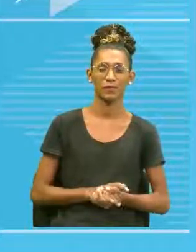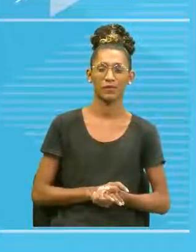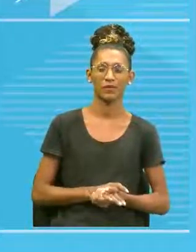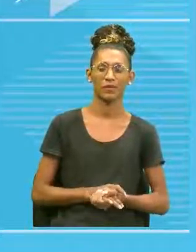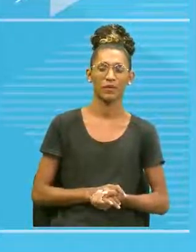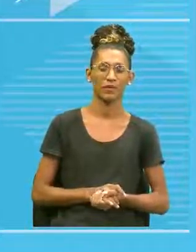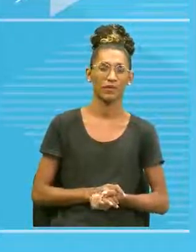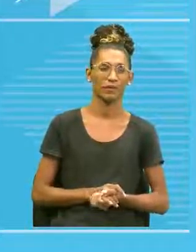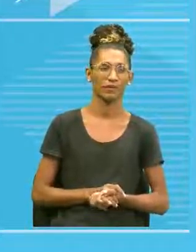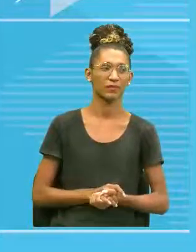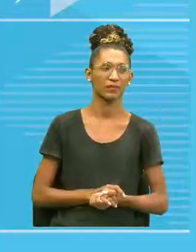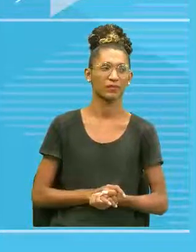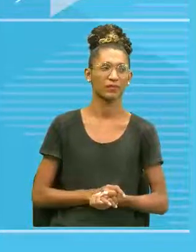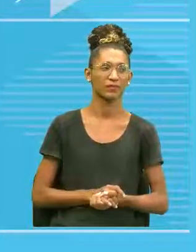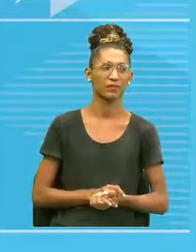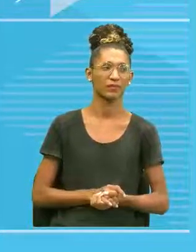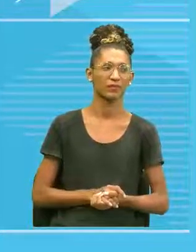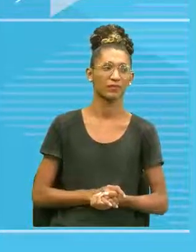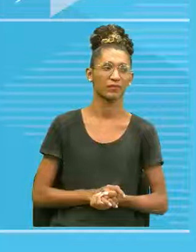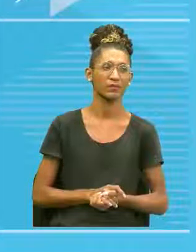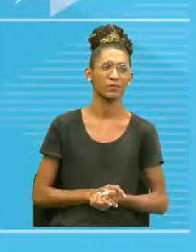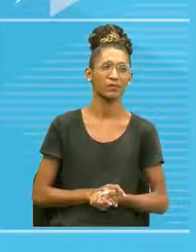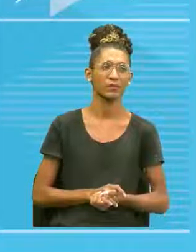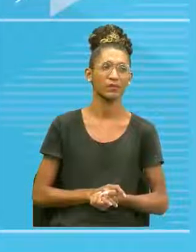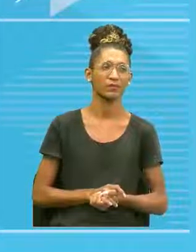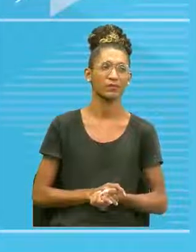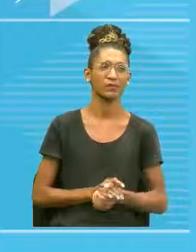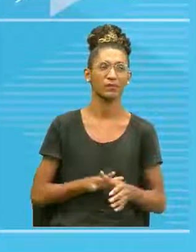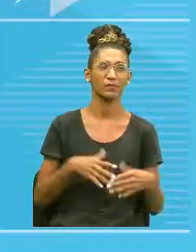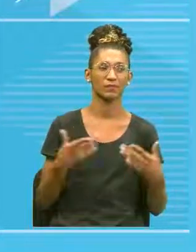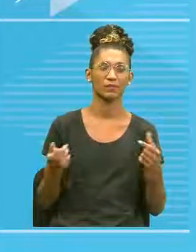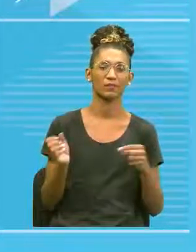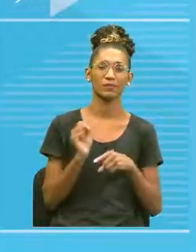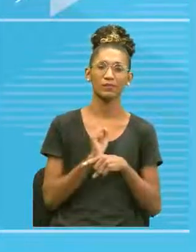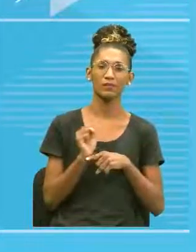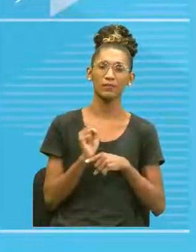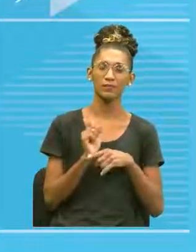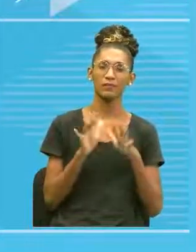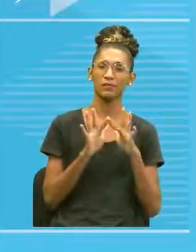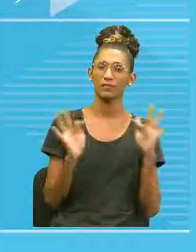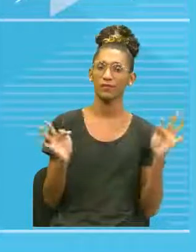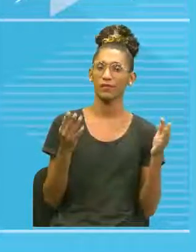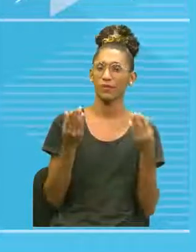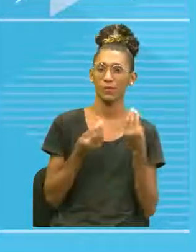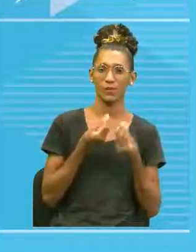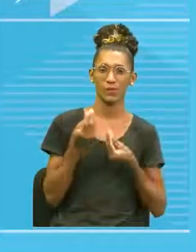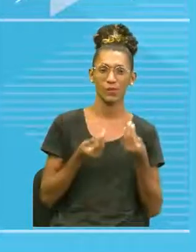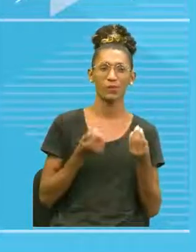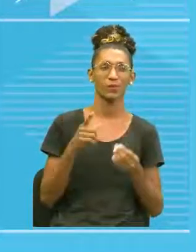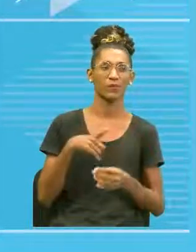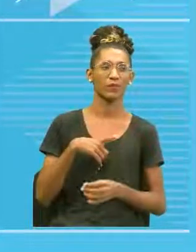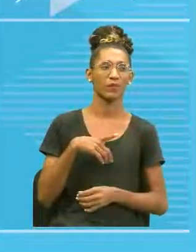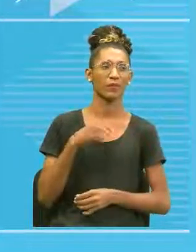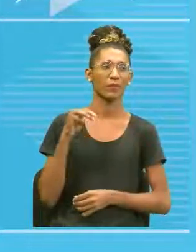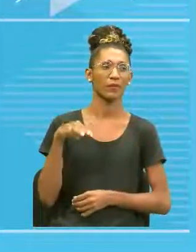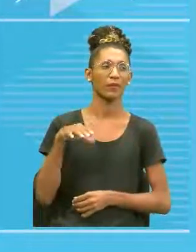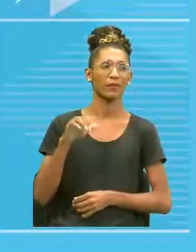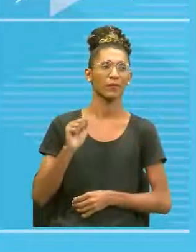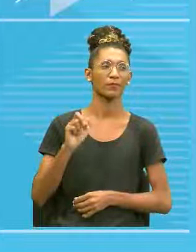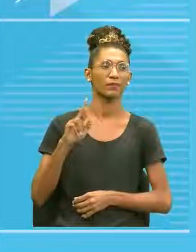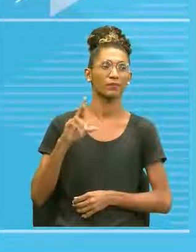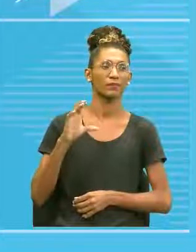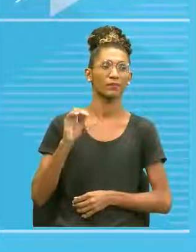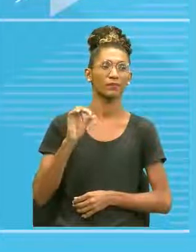de compras na bom quem é o Sujeito da frase Marcos aqui